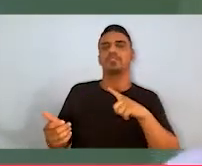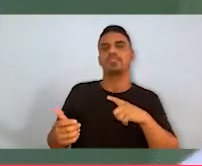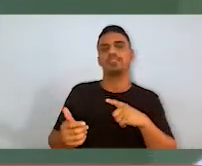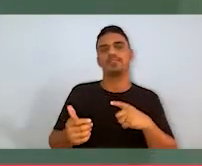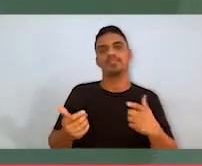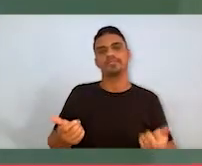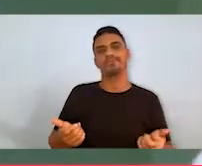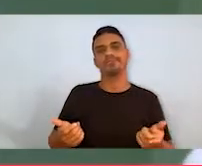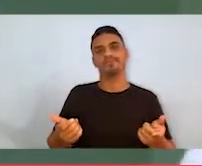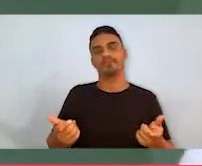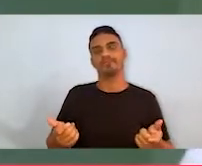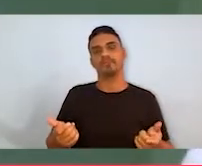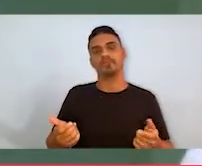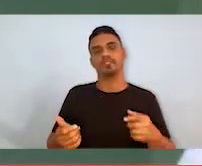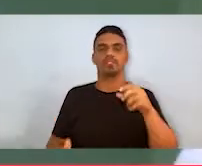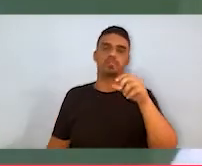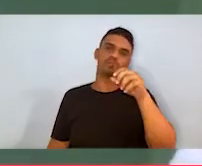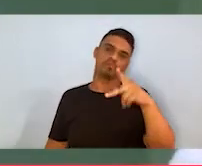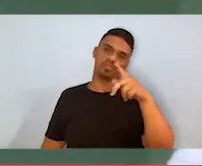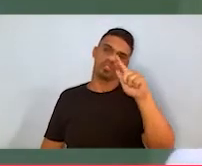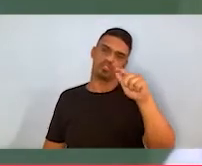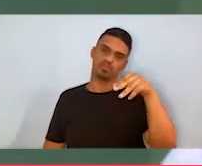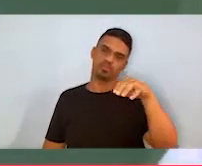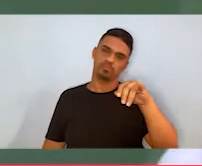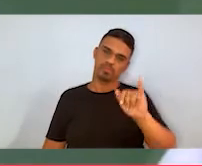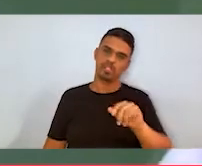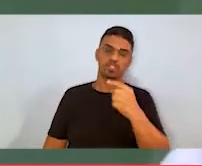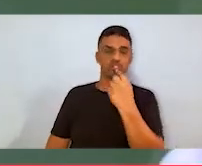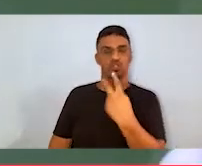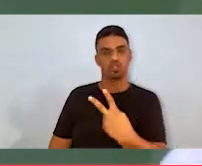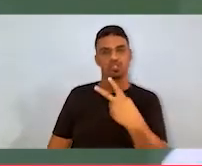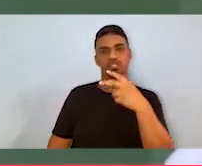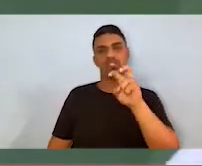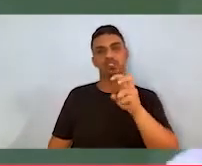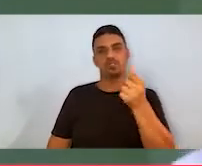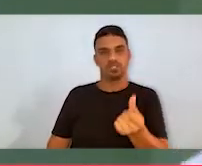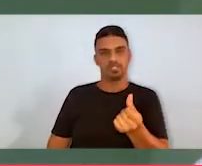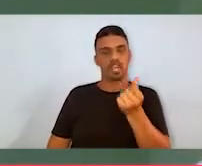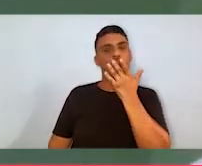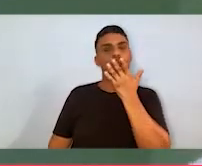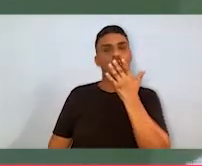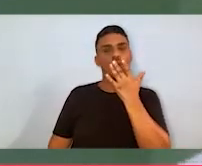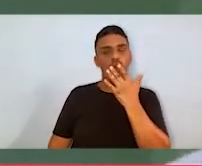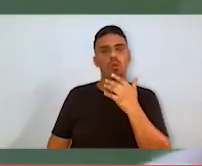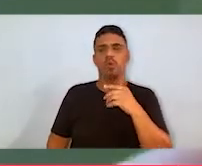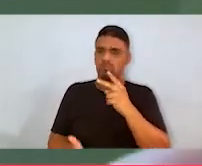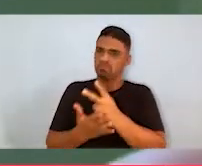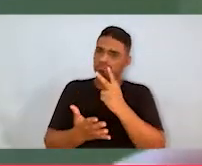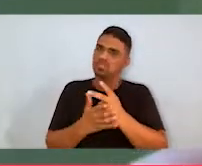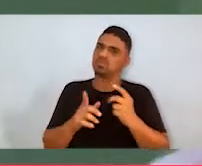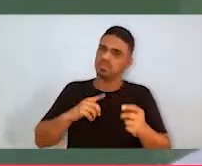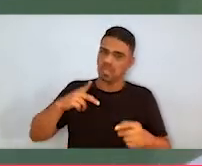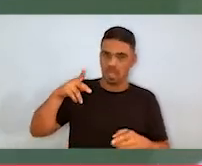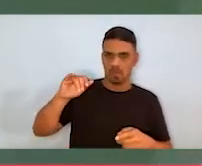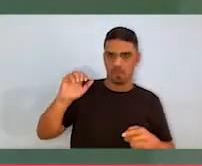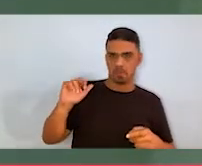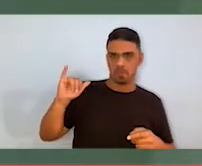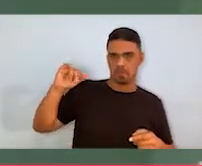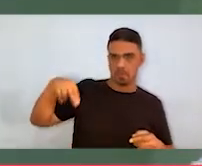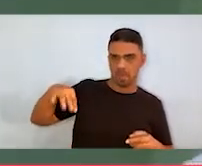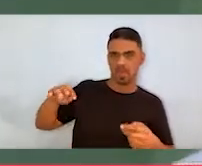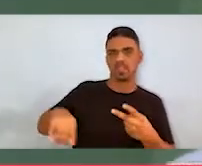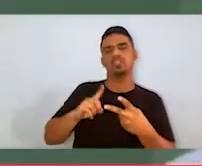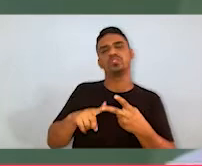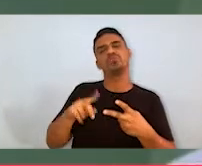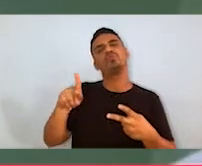também, então os primeiros RPG Maker eles só permitiam você trabalhar com 256 cores, mesmo quando você já tinha o Paint, o Photoshop